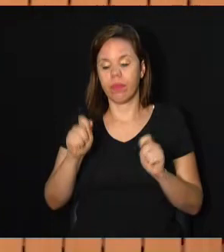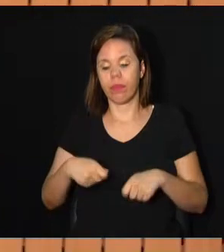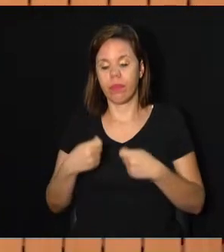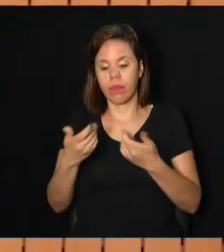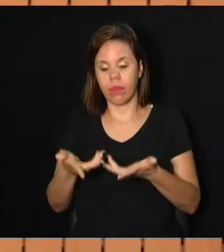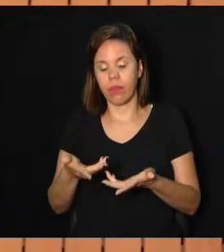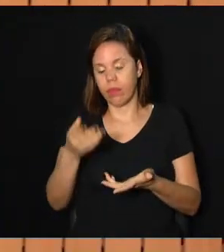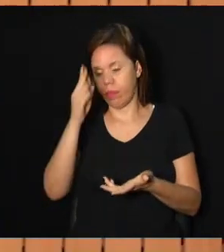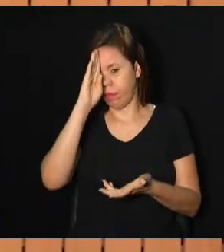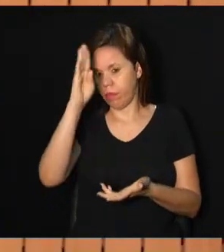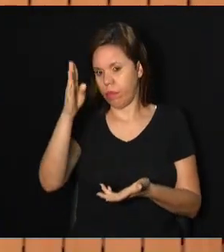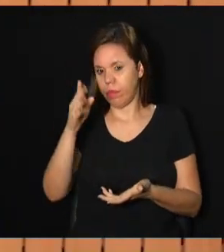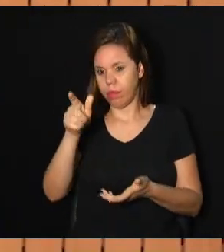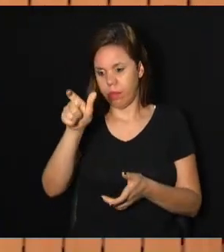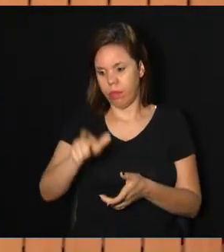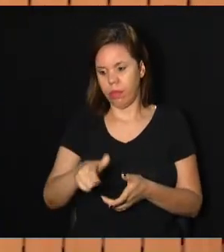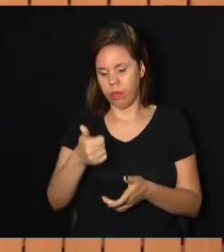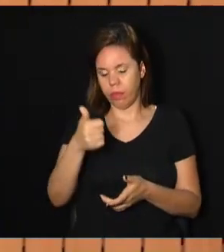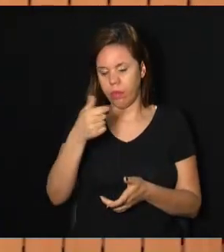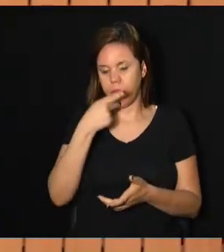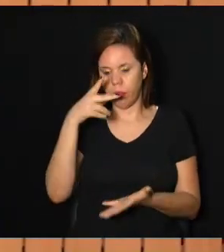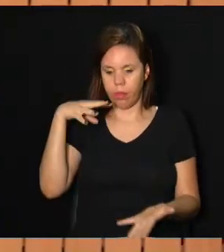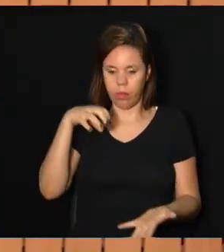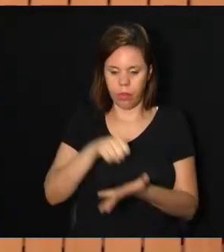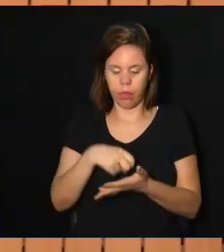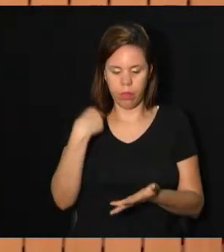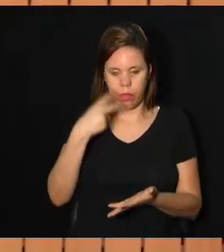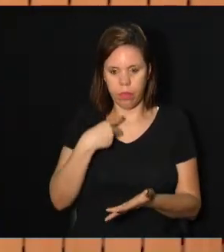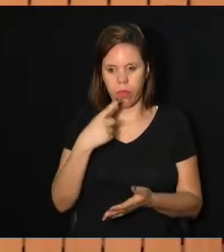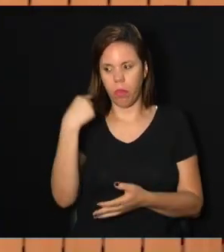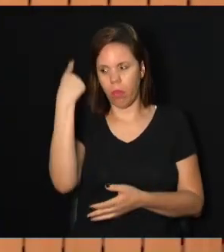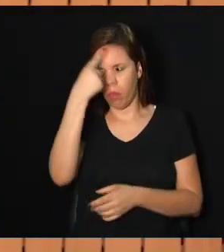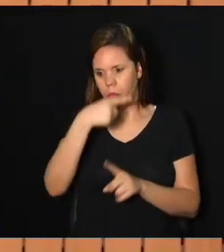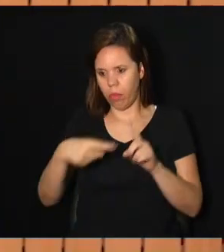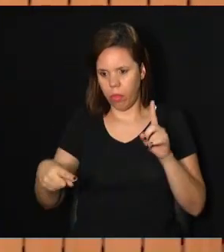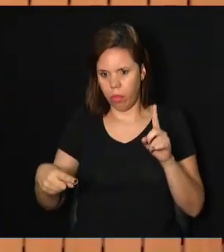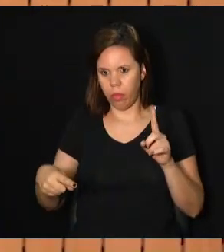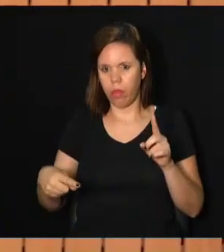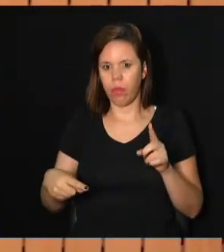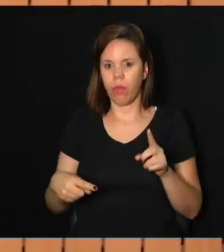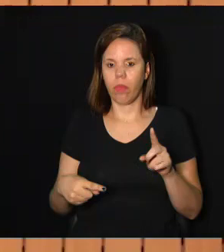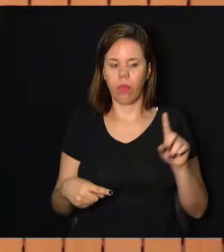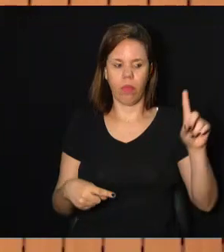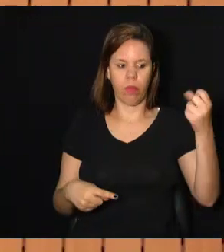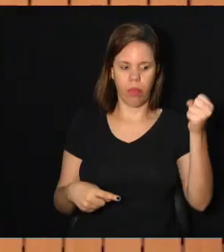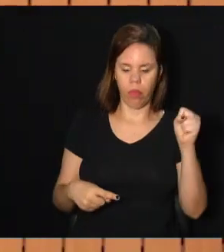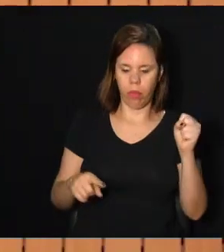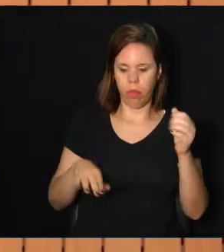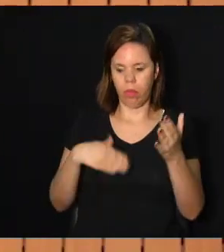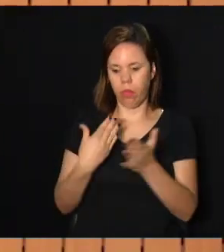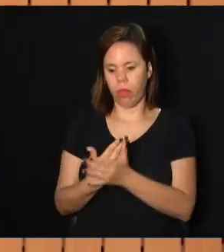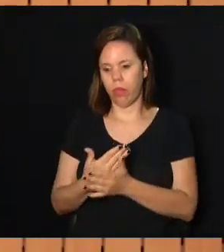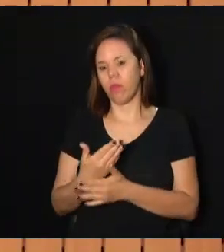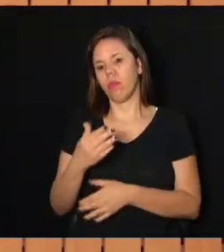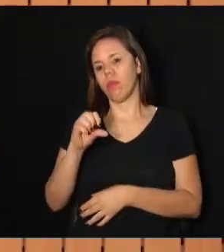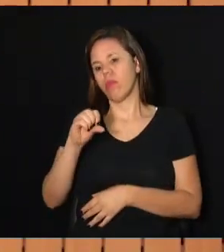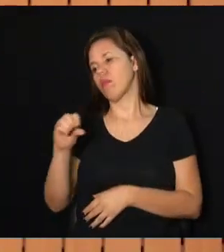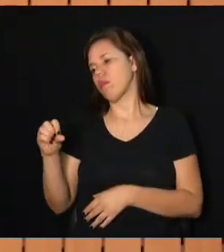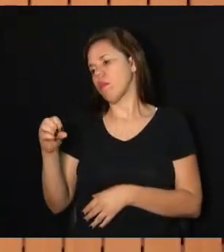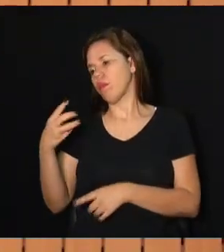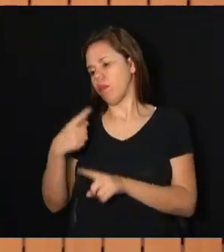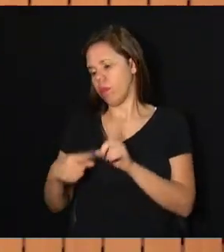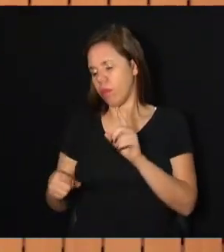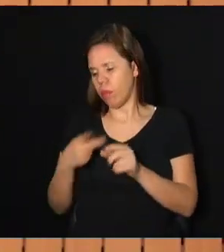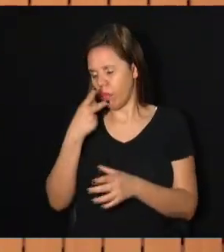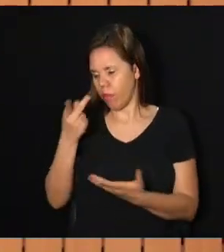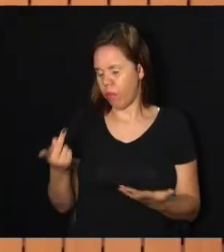vereador inscrito, porém, se ele, daquela 1h30 que ele tem, das 18 às 19h30, se não tiver vereadores inscritos, num primeiro